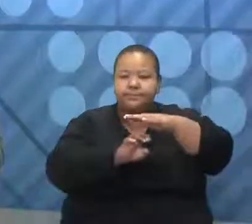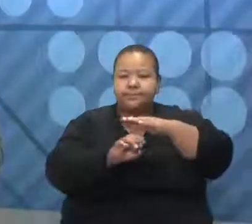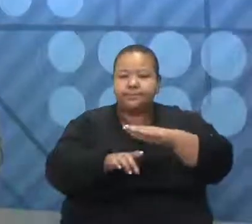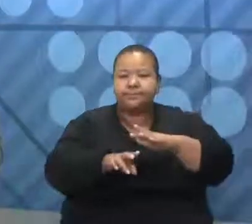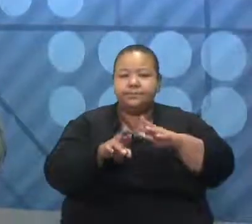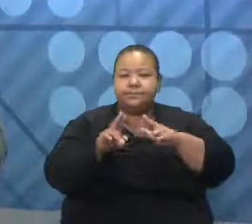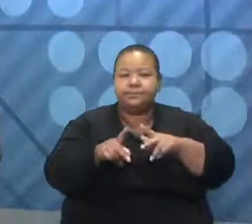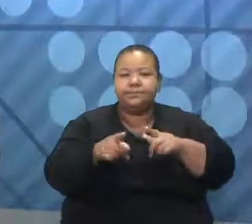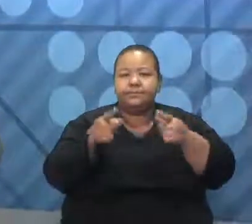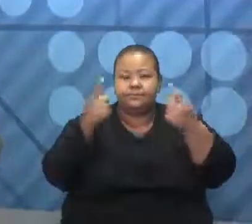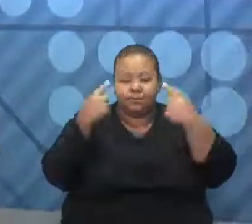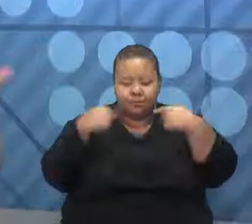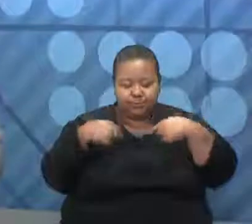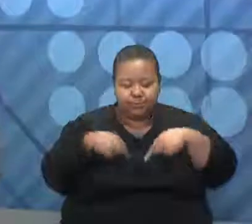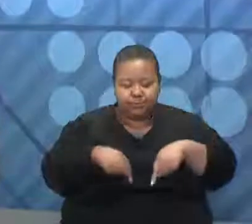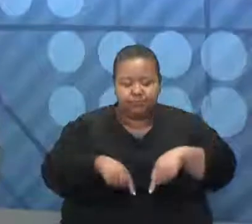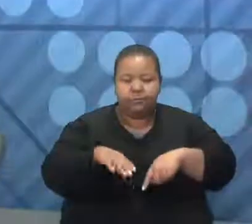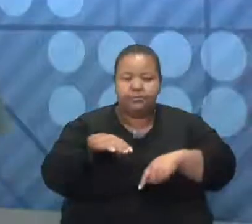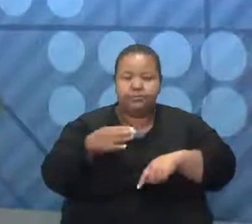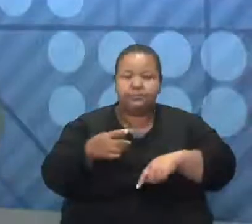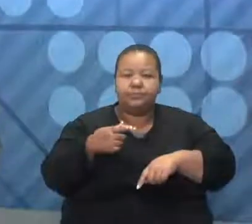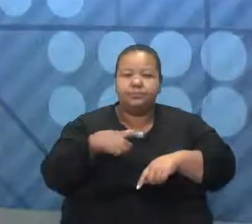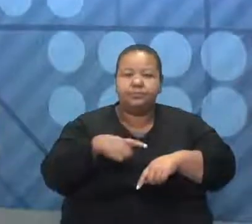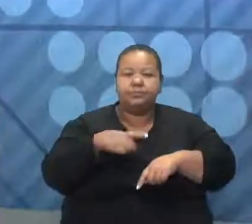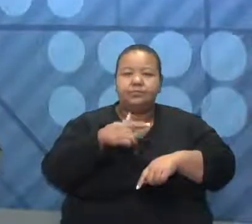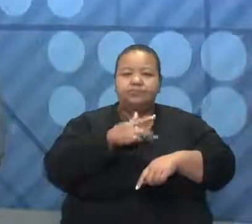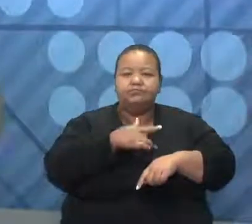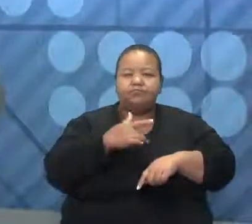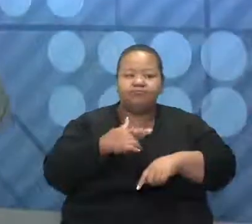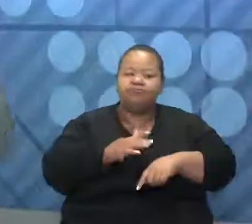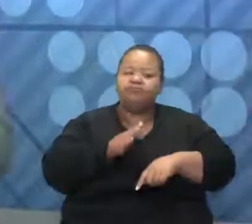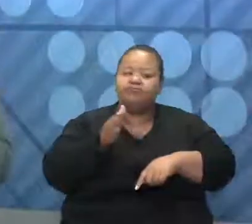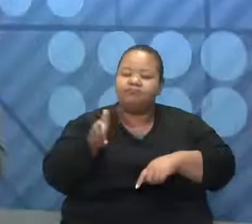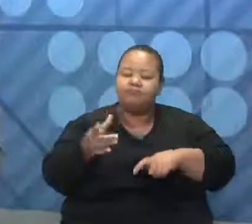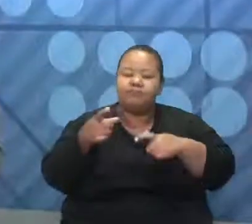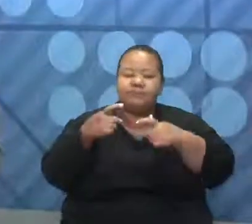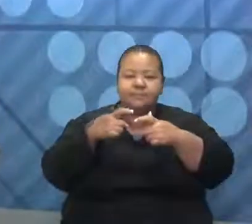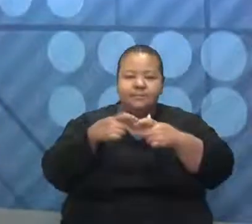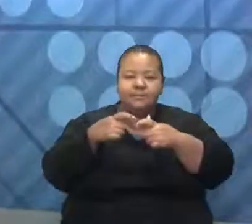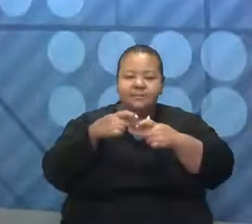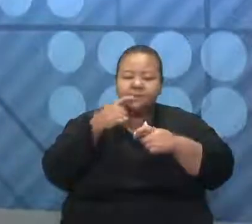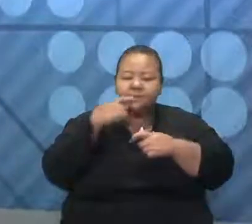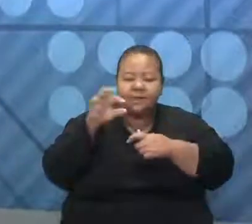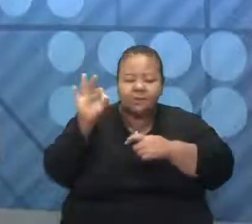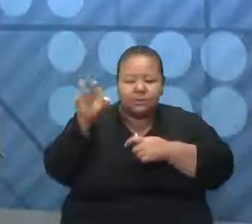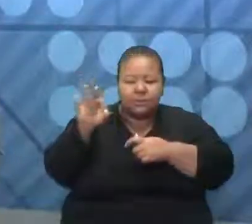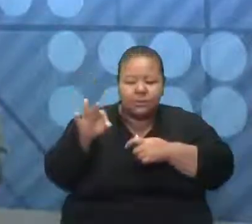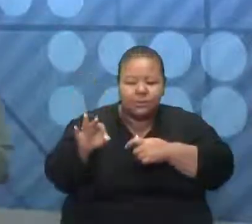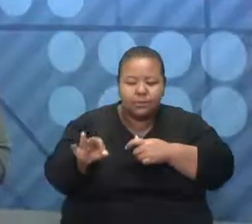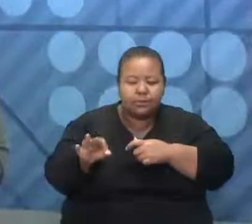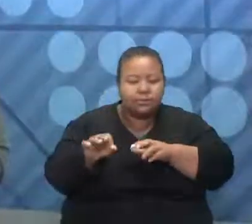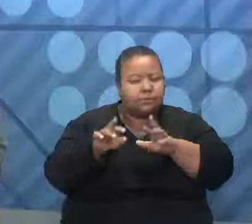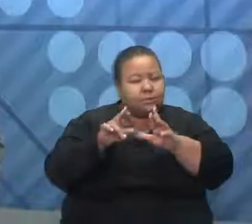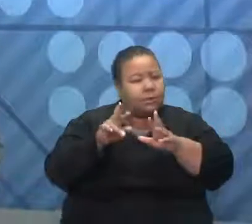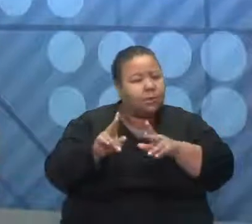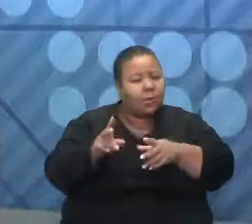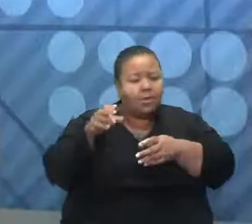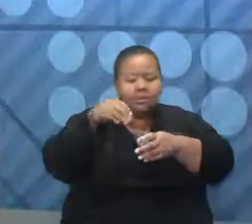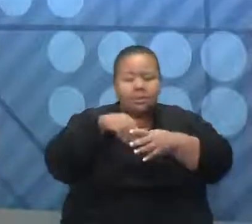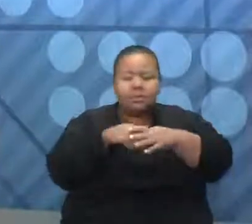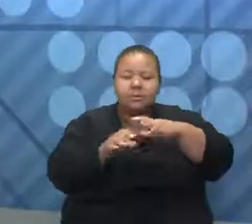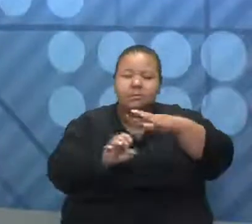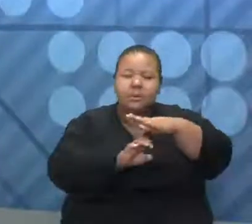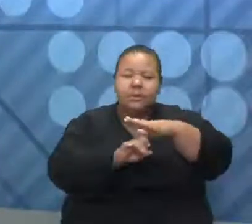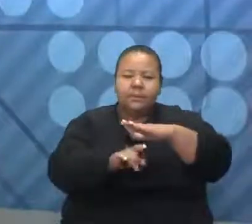como se fosse o diagnóstico do nosso corpo. Quando você está no saúde, você faz um check-up. É fazer aquele check-up, é analisar pontos por pontos na empresa, para